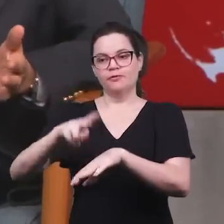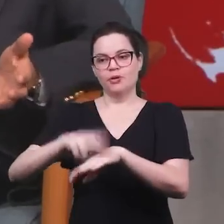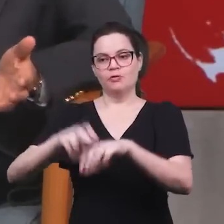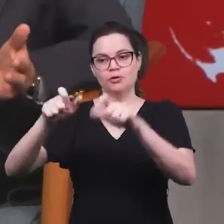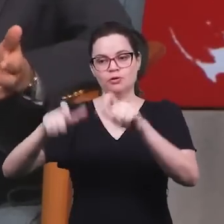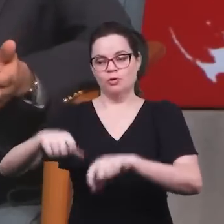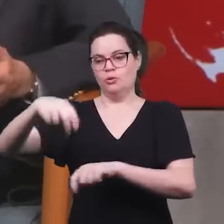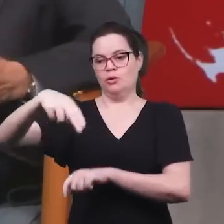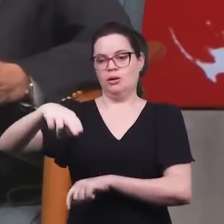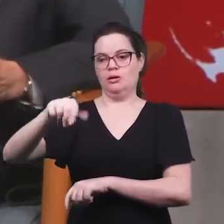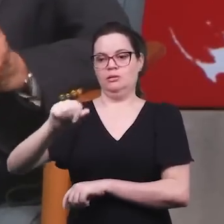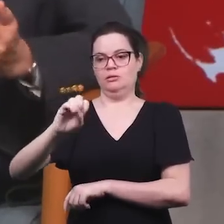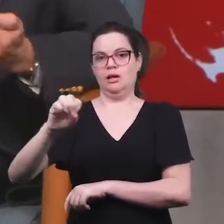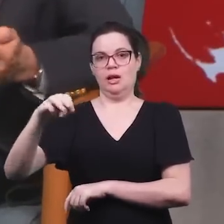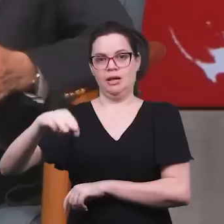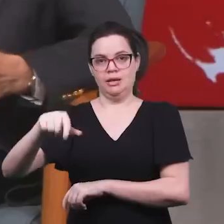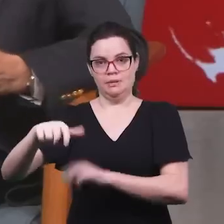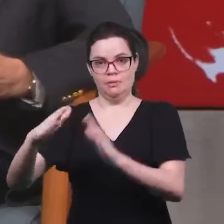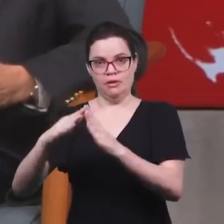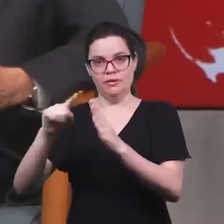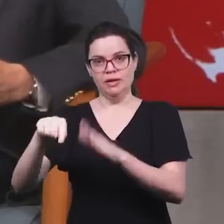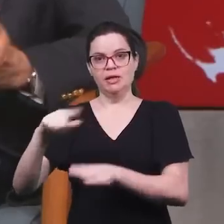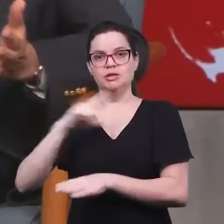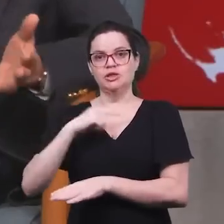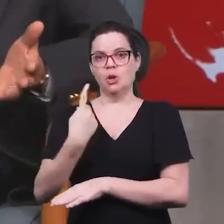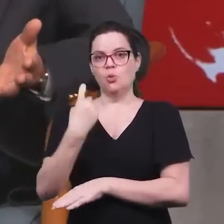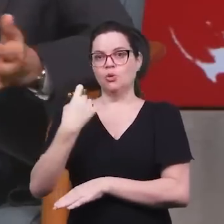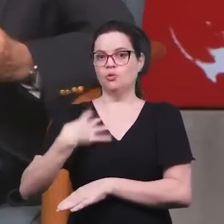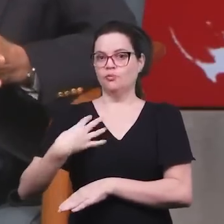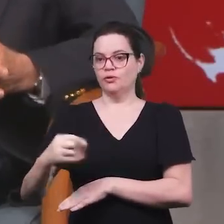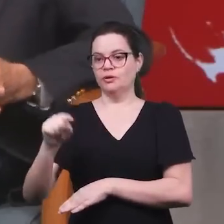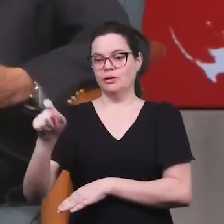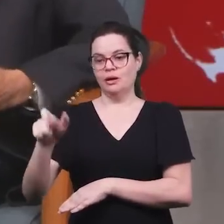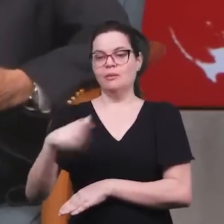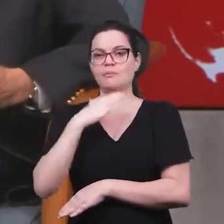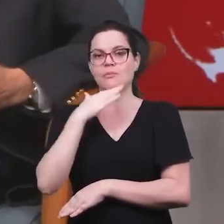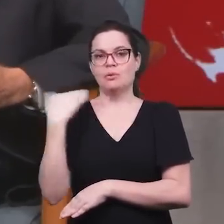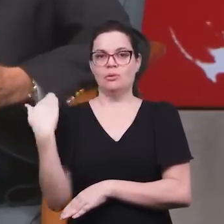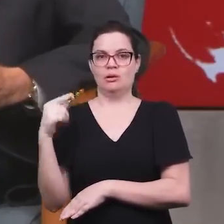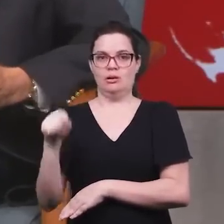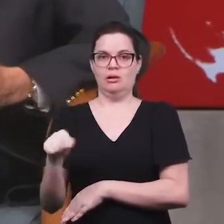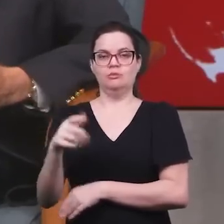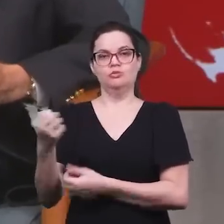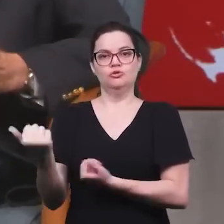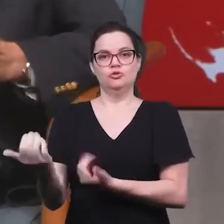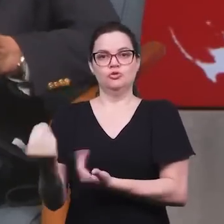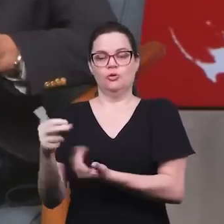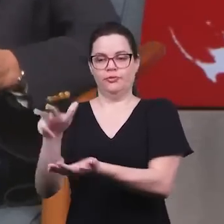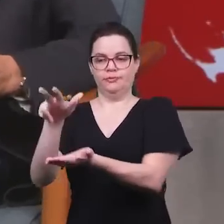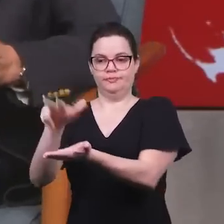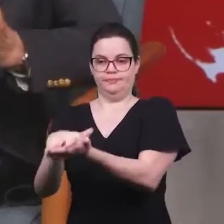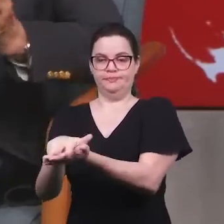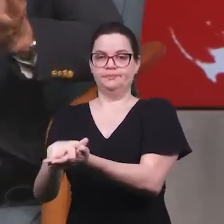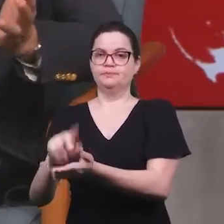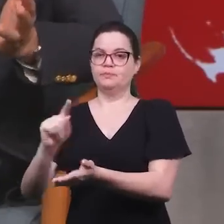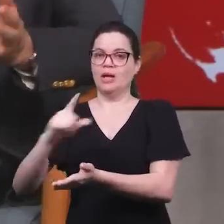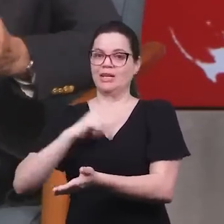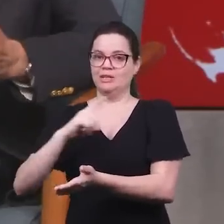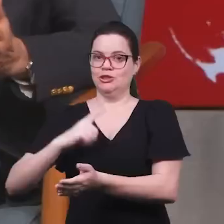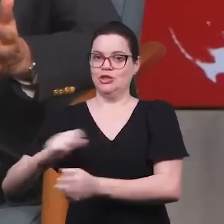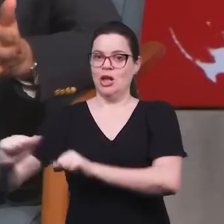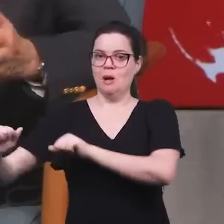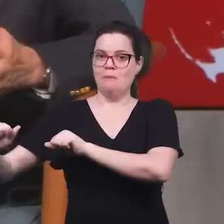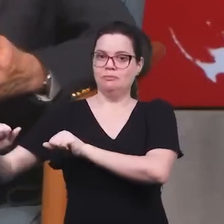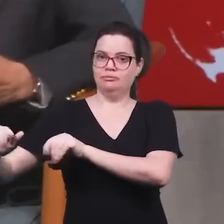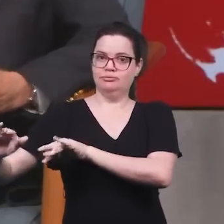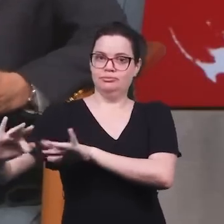viúva, morava em Naim e tinha um filho único. E esse filho único havia falecido. Então, o cortejo